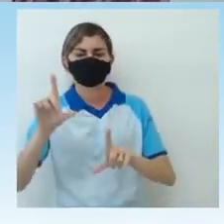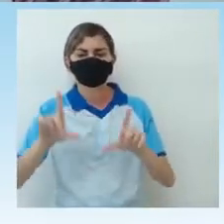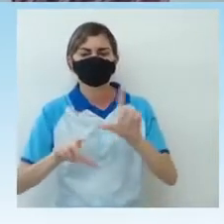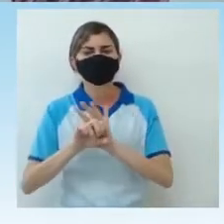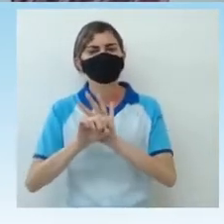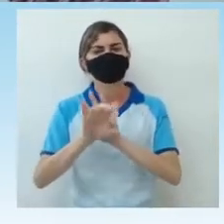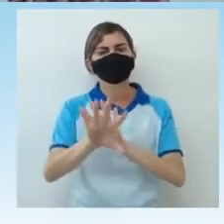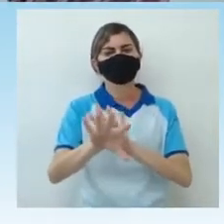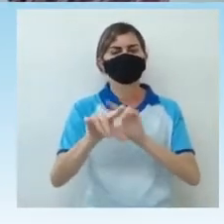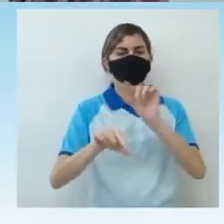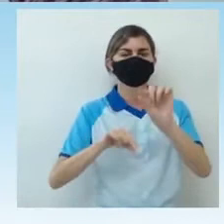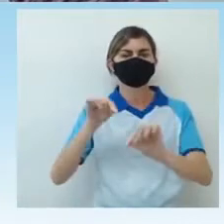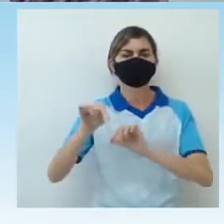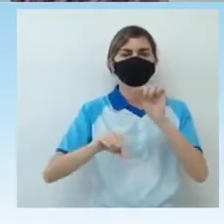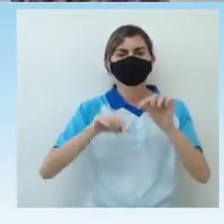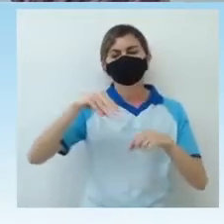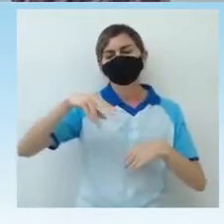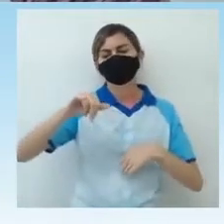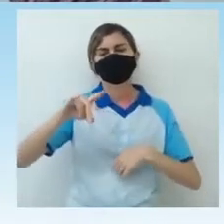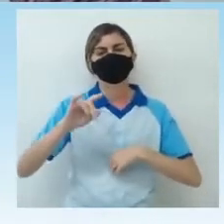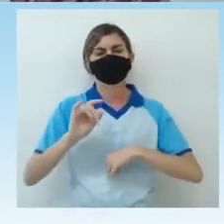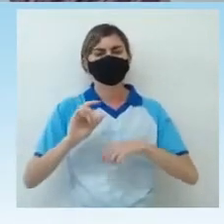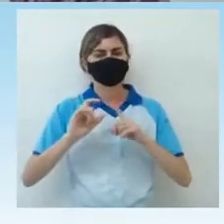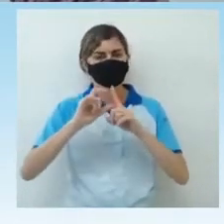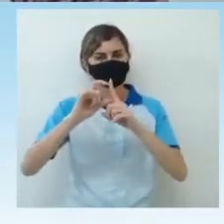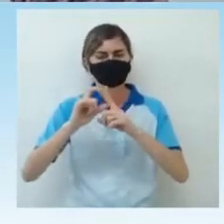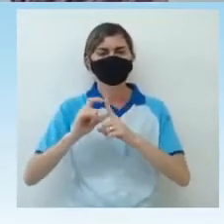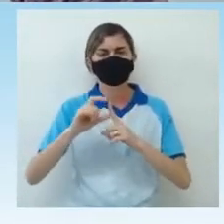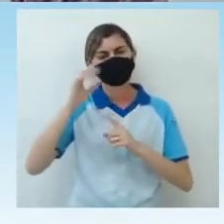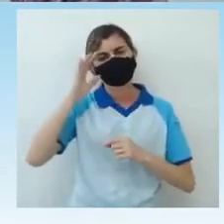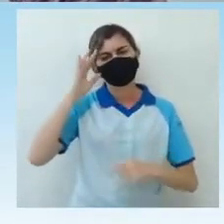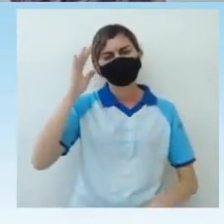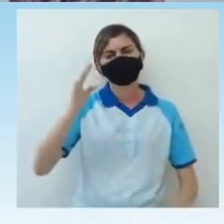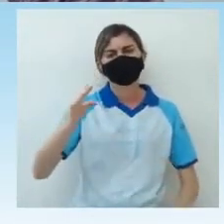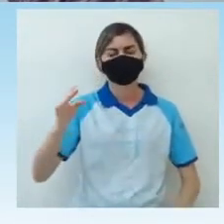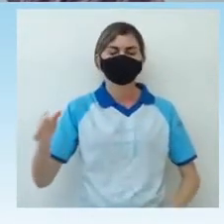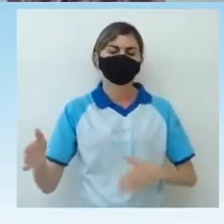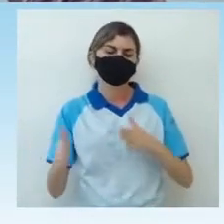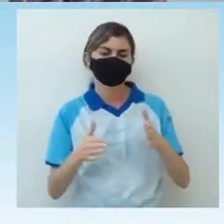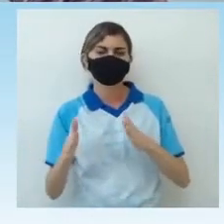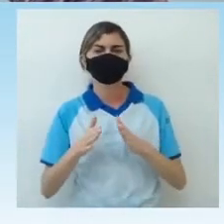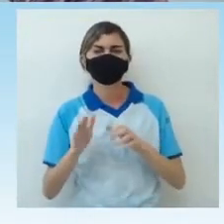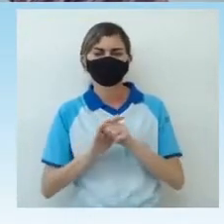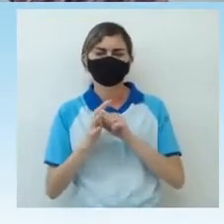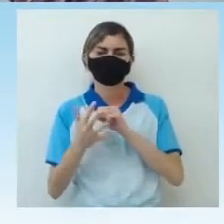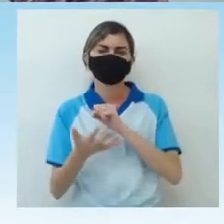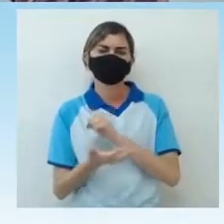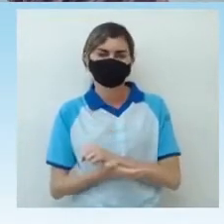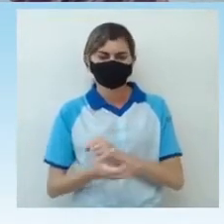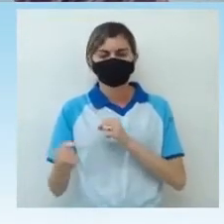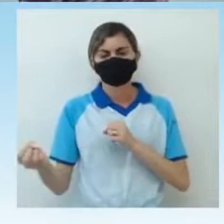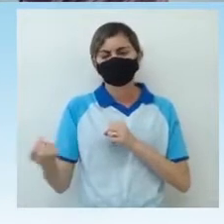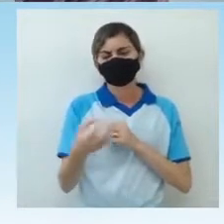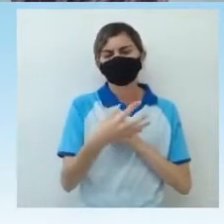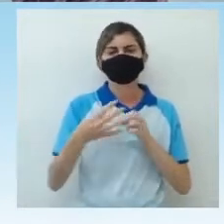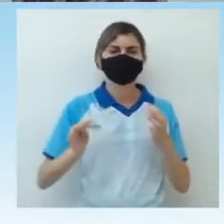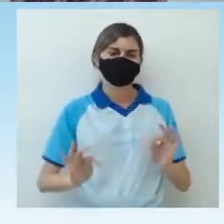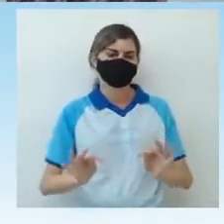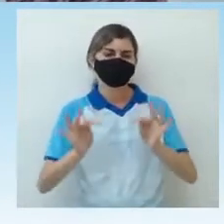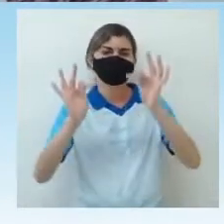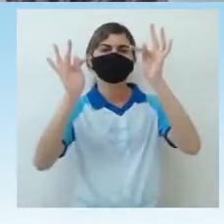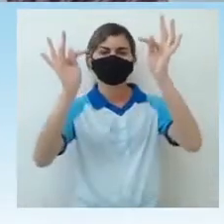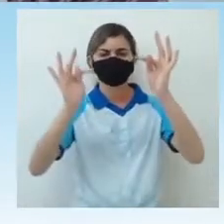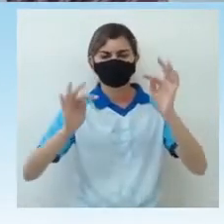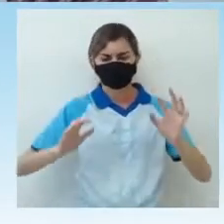é mídia? A gente vive ouvindo essa palavra, principalmente nesse momento de pandemia, onde essas novas tecnologias adentraram com